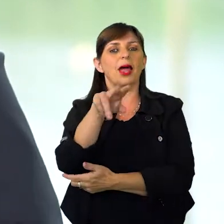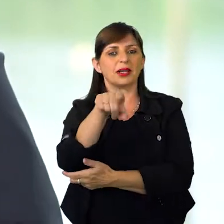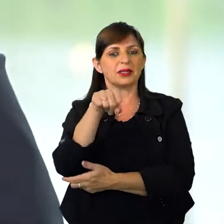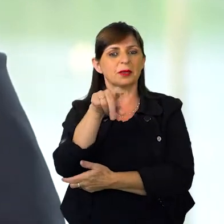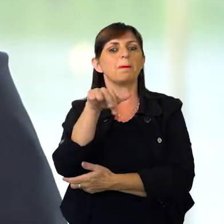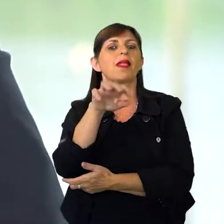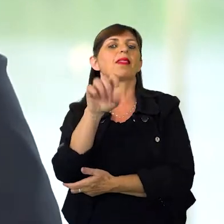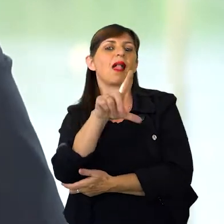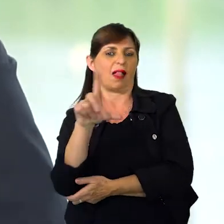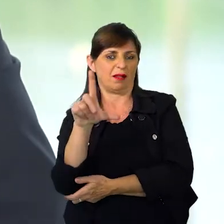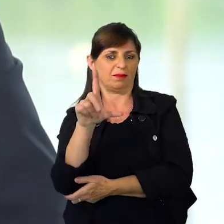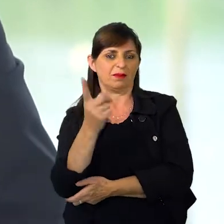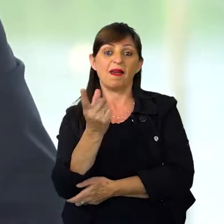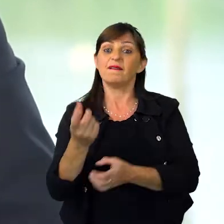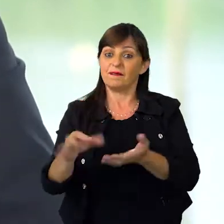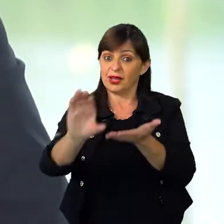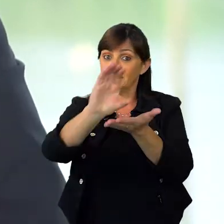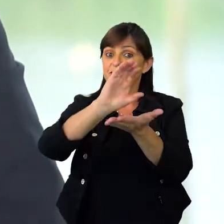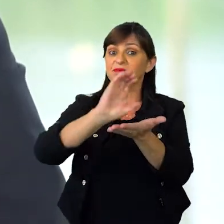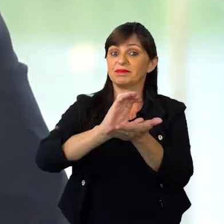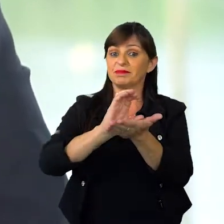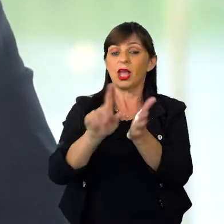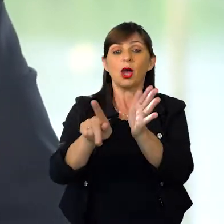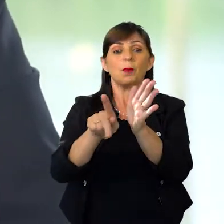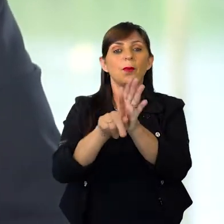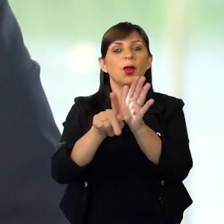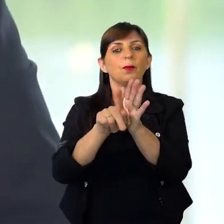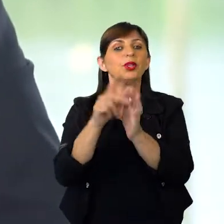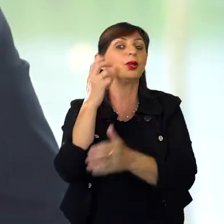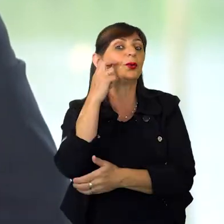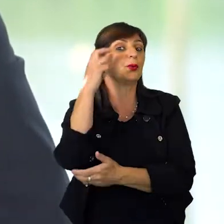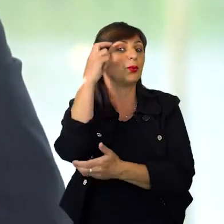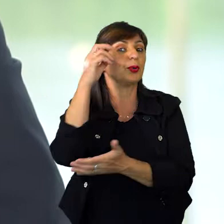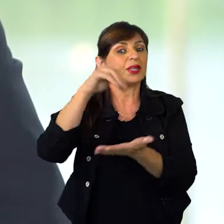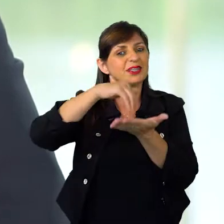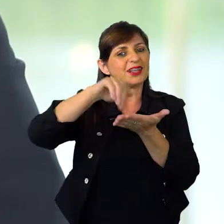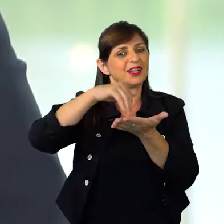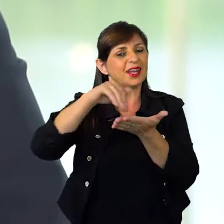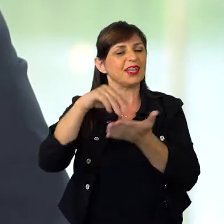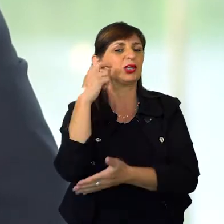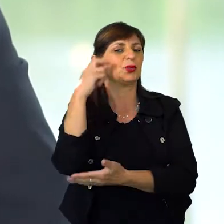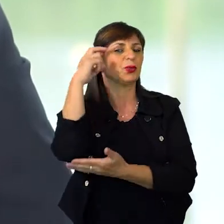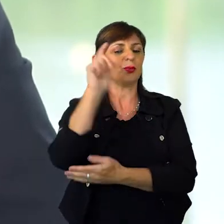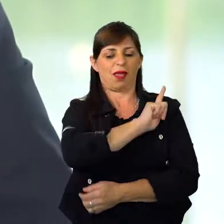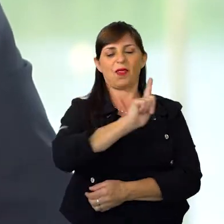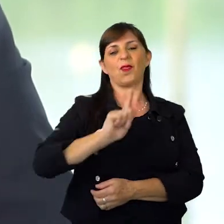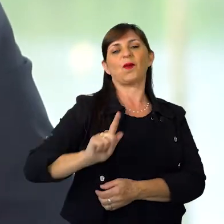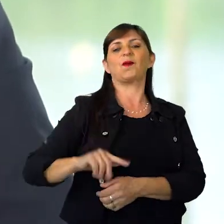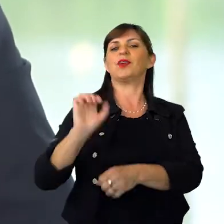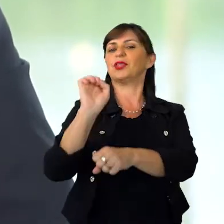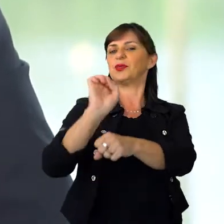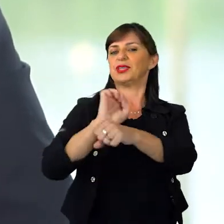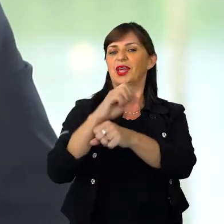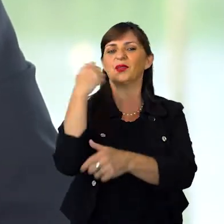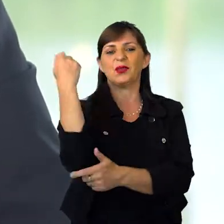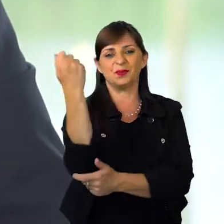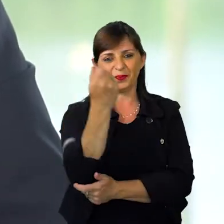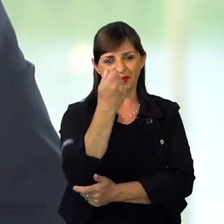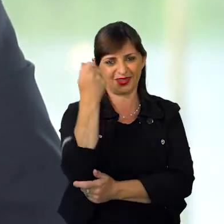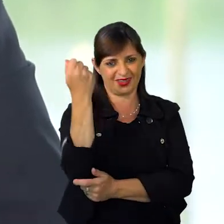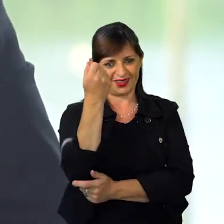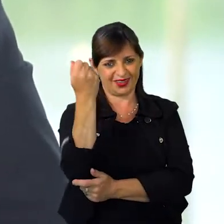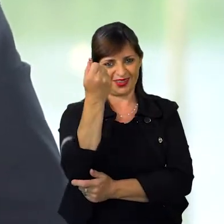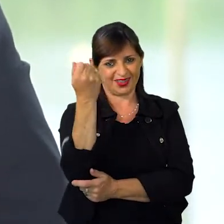eplax metal o financiamento é do Pró cultura secretaria da cultura Governo